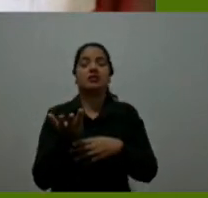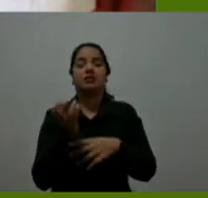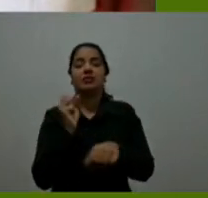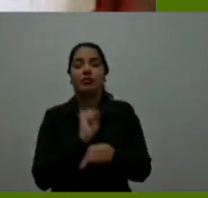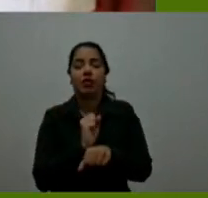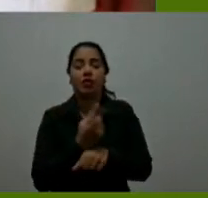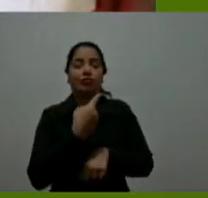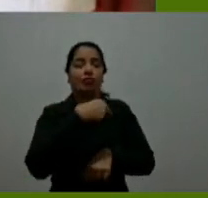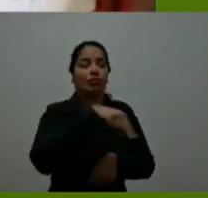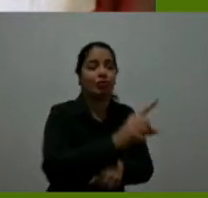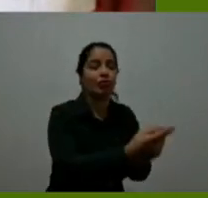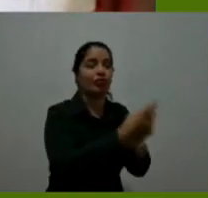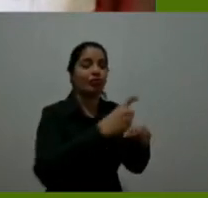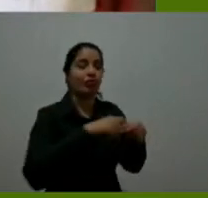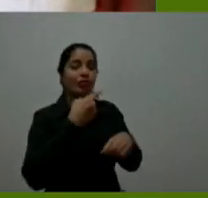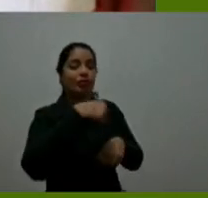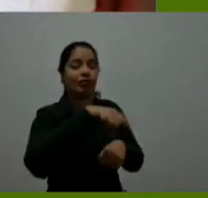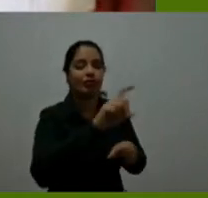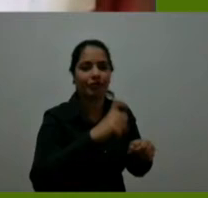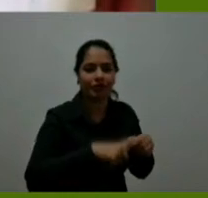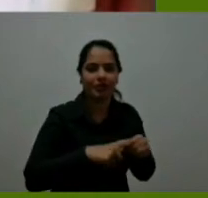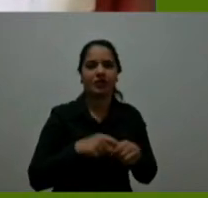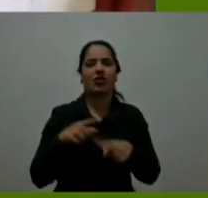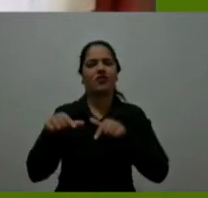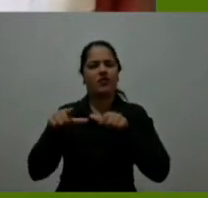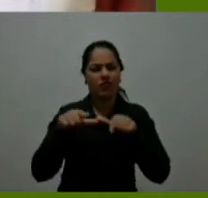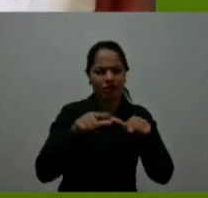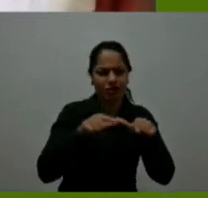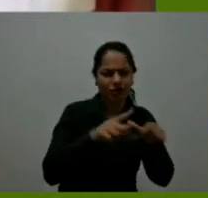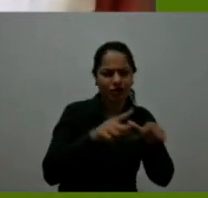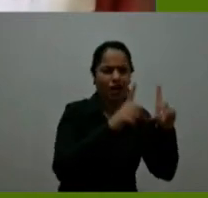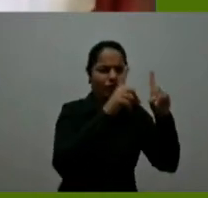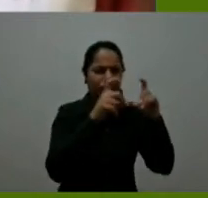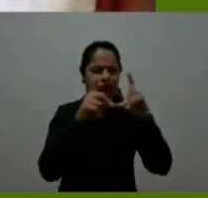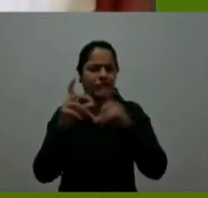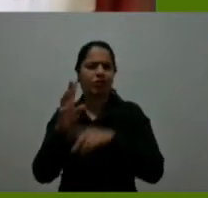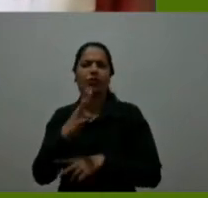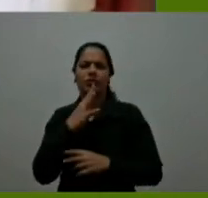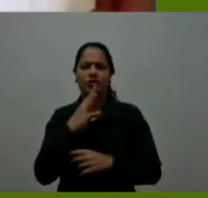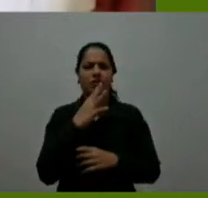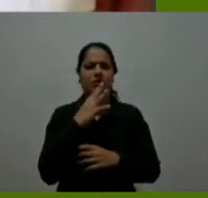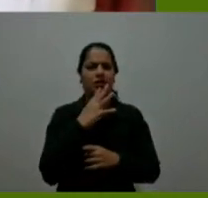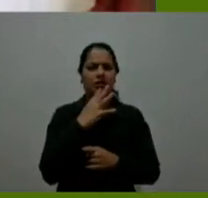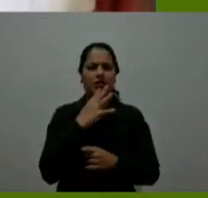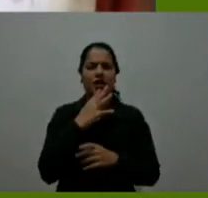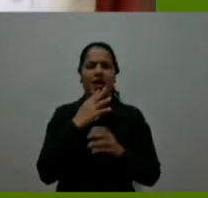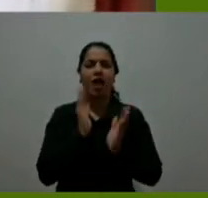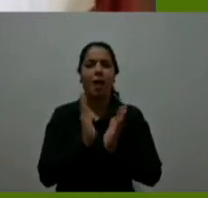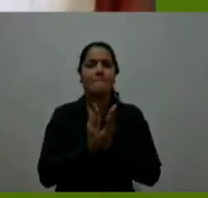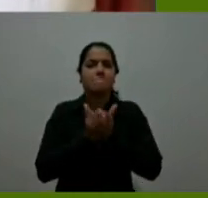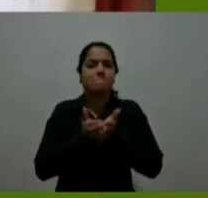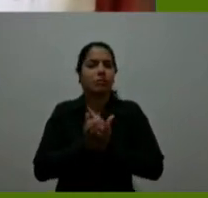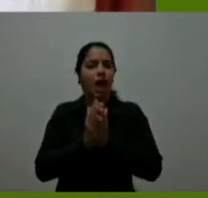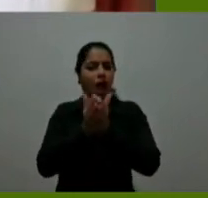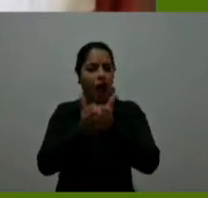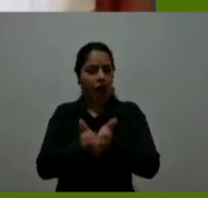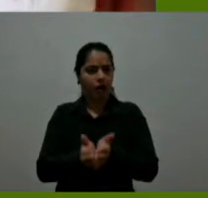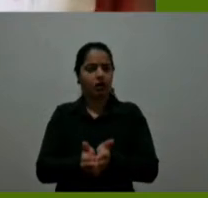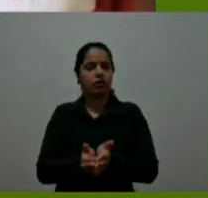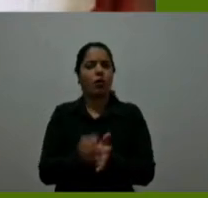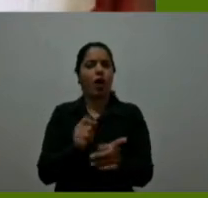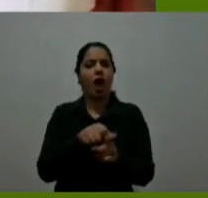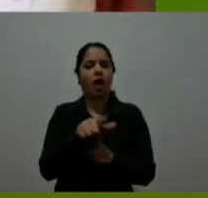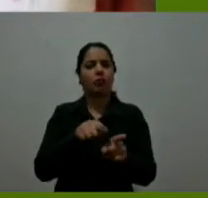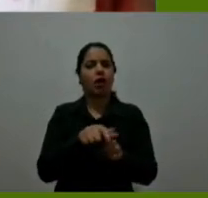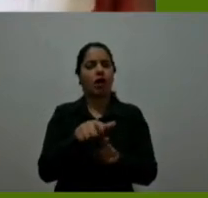na Amazônia brasileira com barcos. Eu alugava barcos. Olha, é tão espetacular